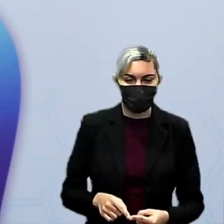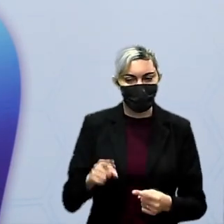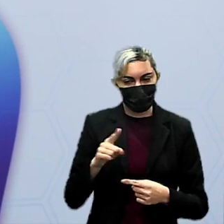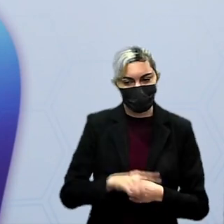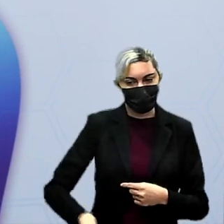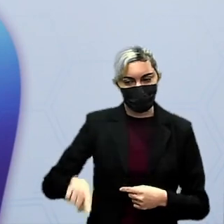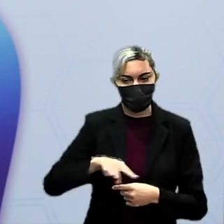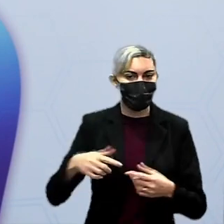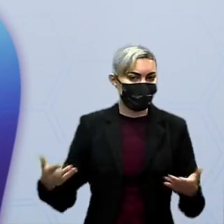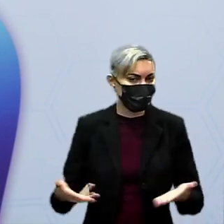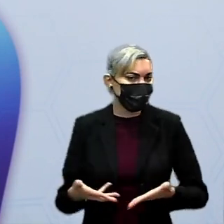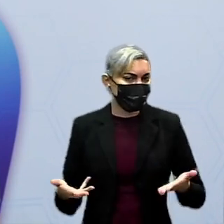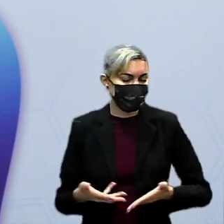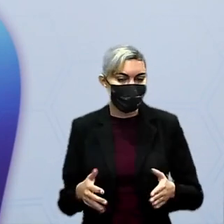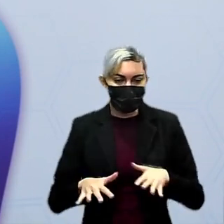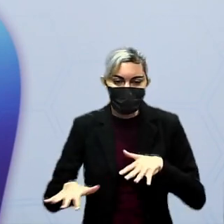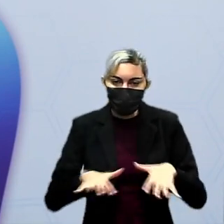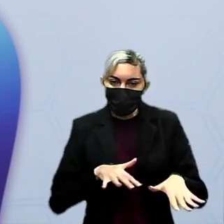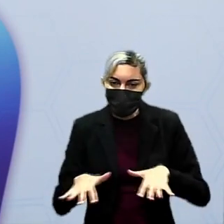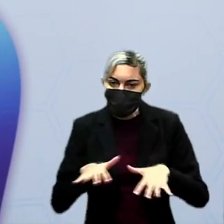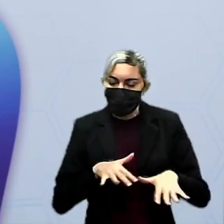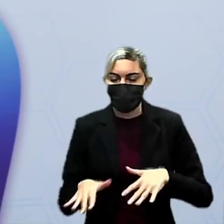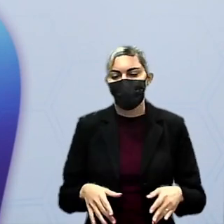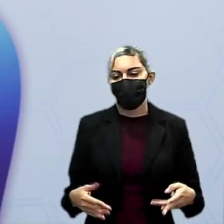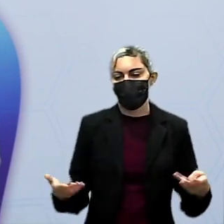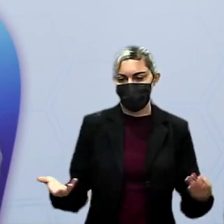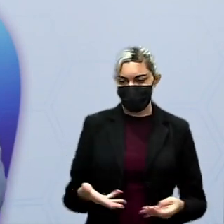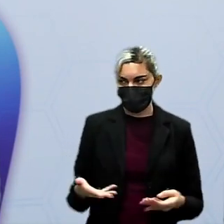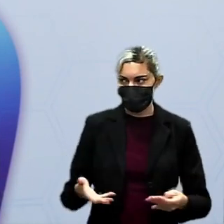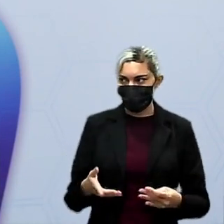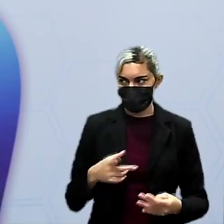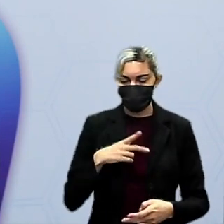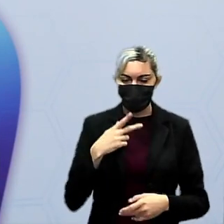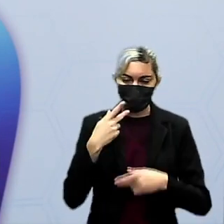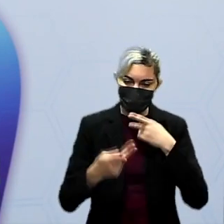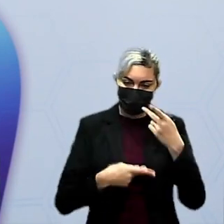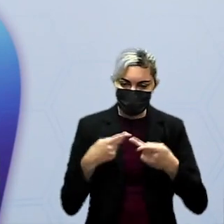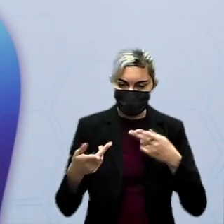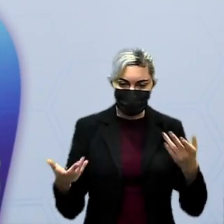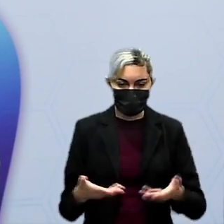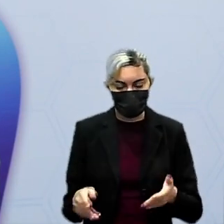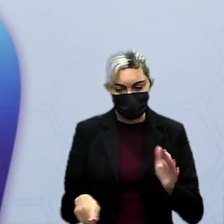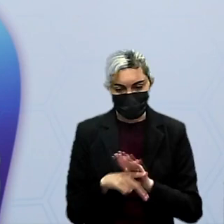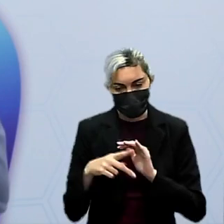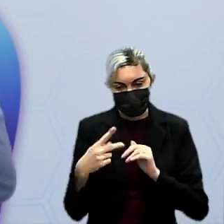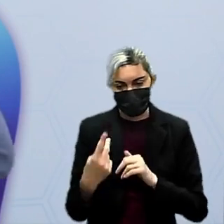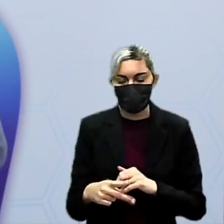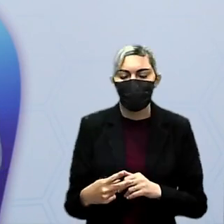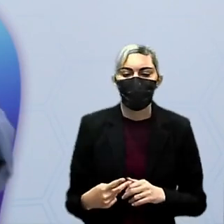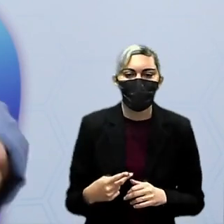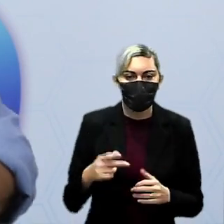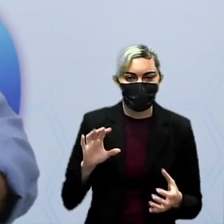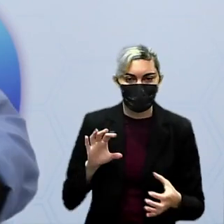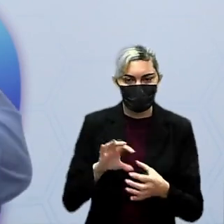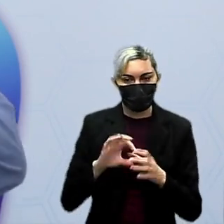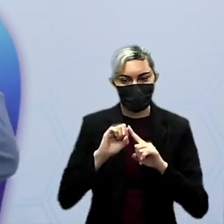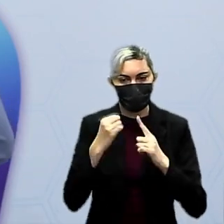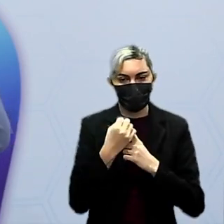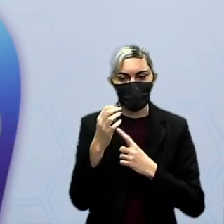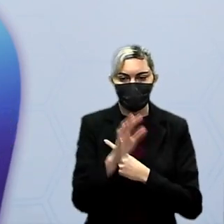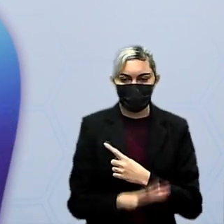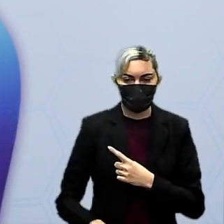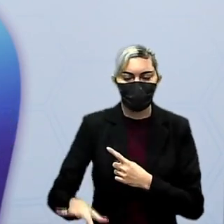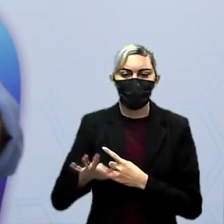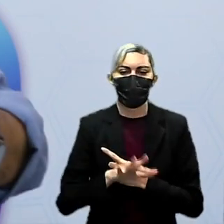nossa realidade, com a nossa dinâmica atual. E o que eu estou falando no que diz respeito à sociedade,